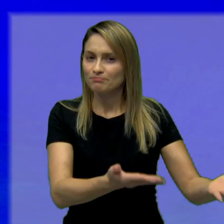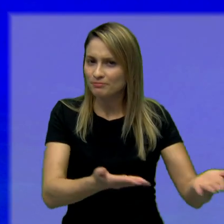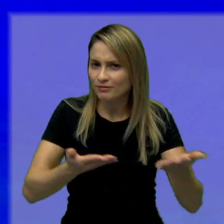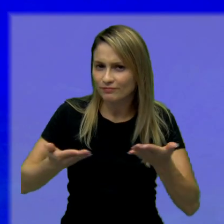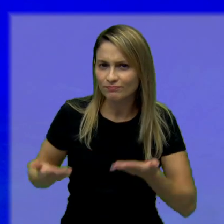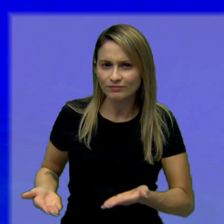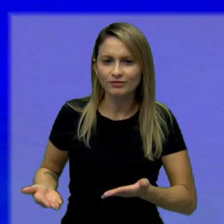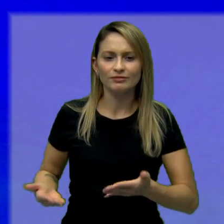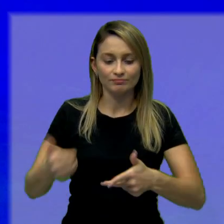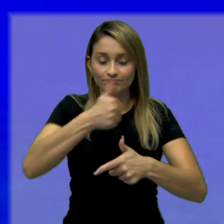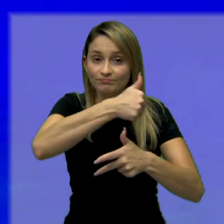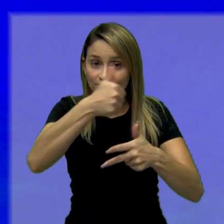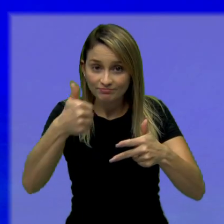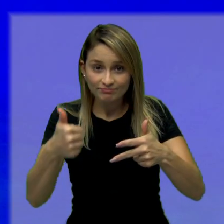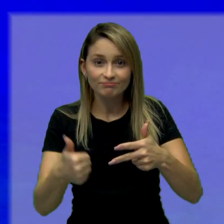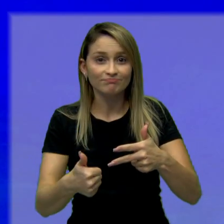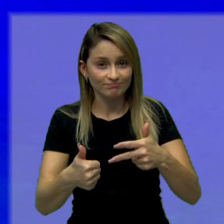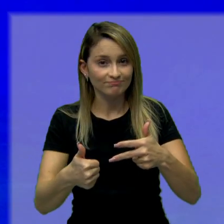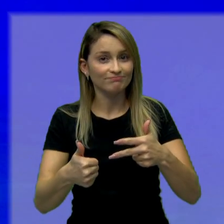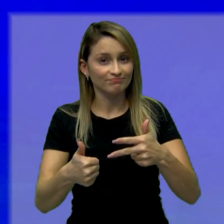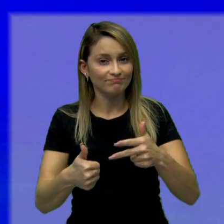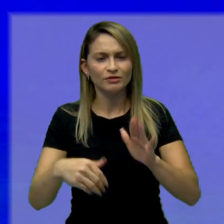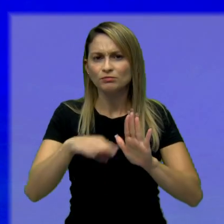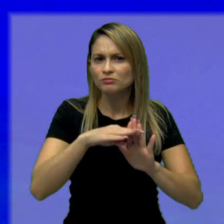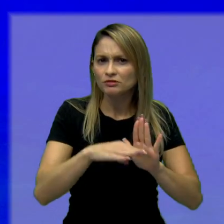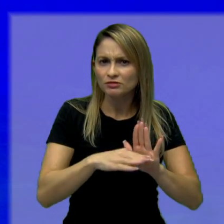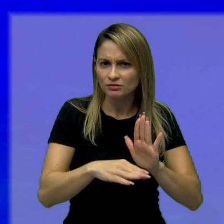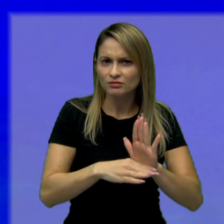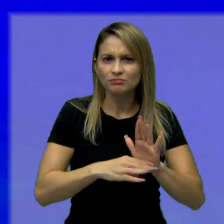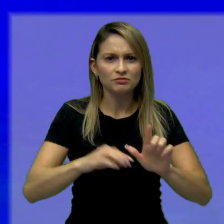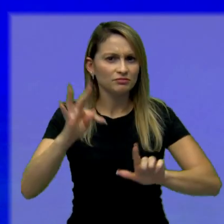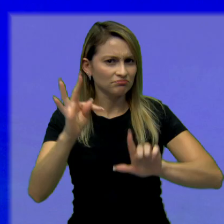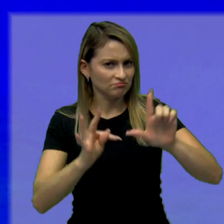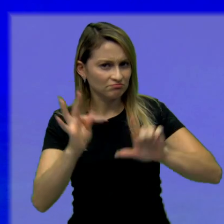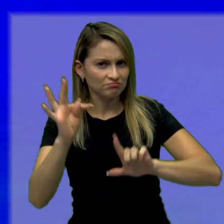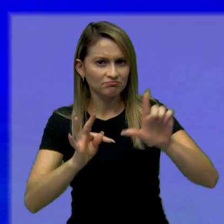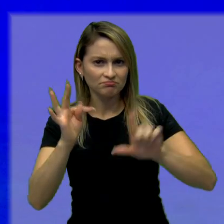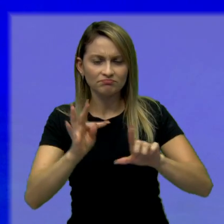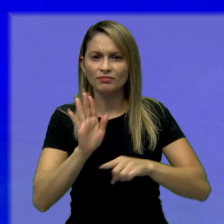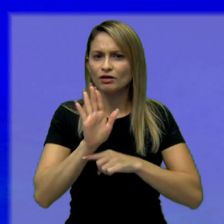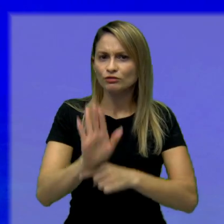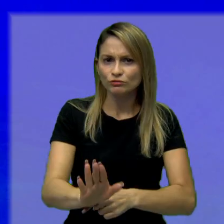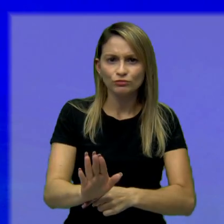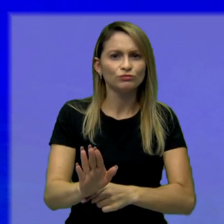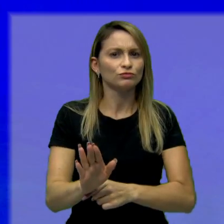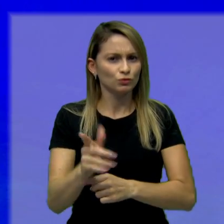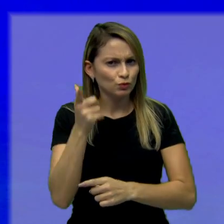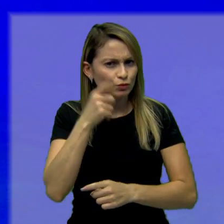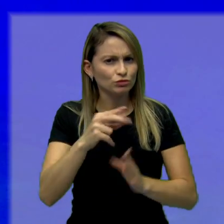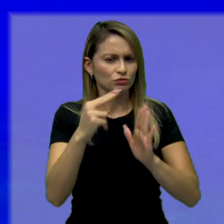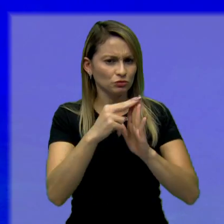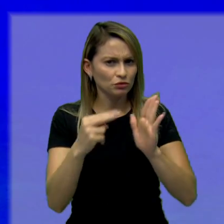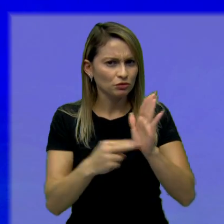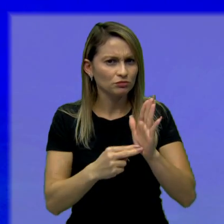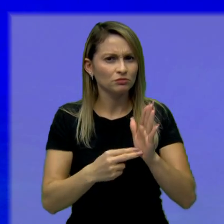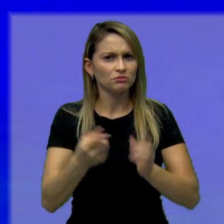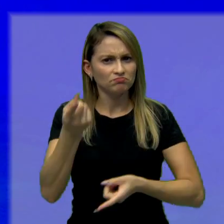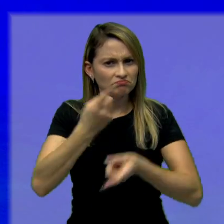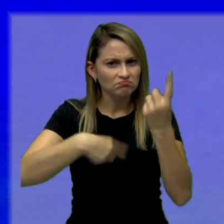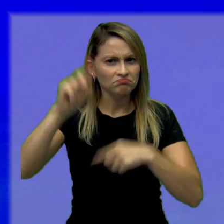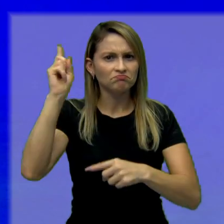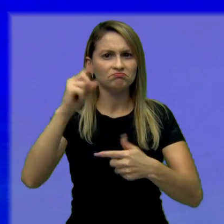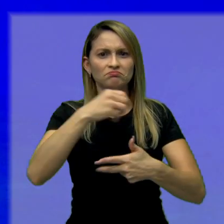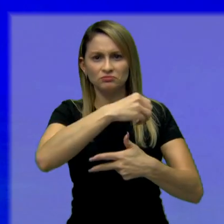Olá, sejam bem-vindos ao Goiás Bem no Enem. Este programa visa contribuir para que você possa alcançar um